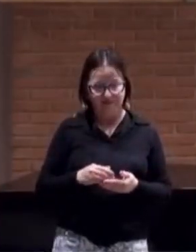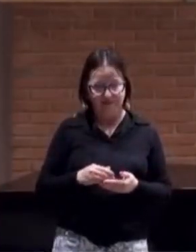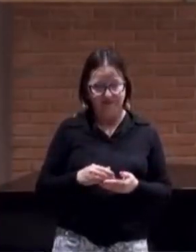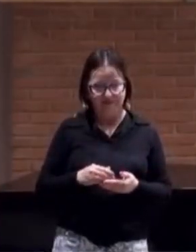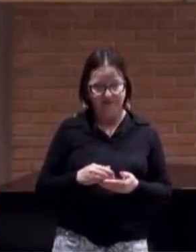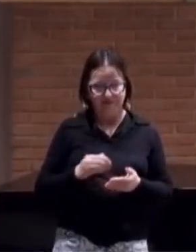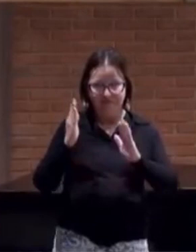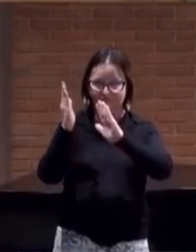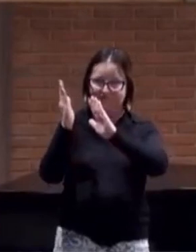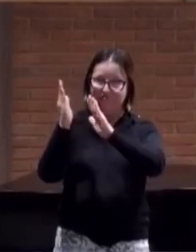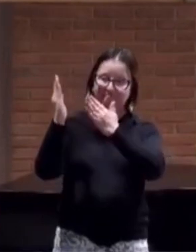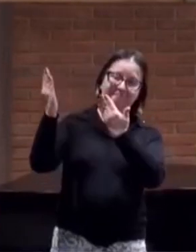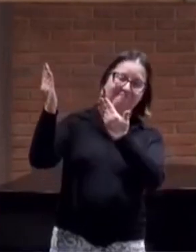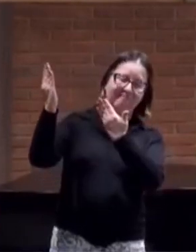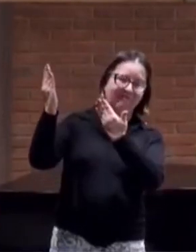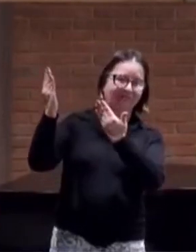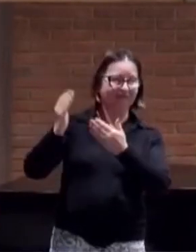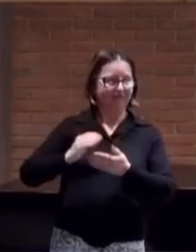escandalize.